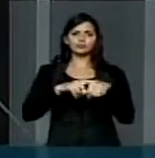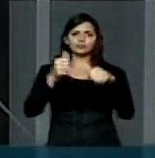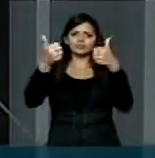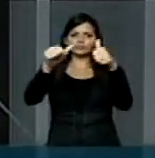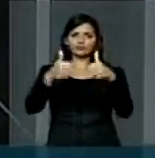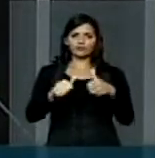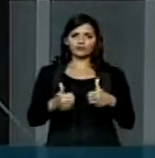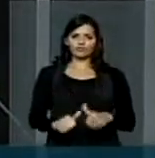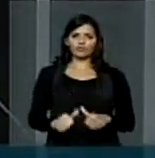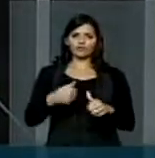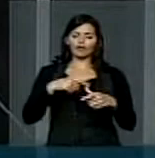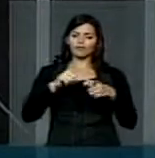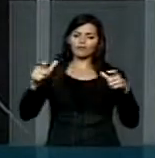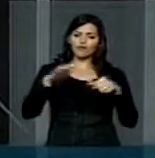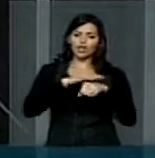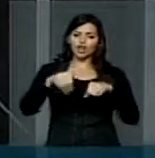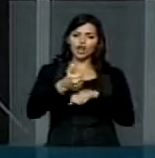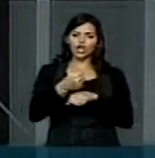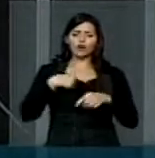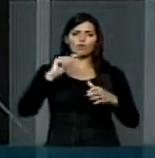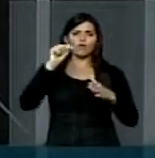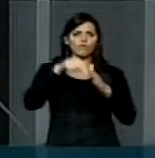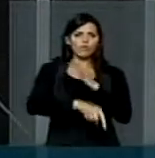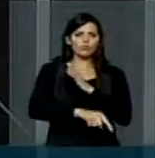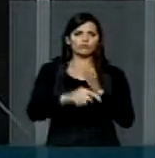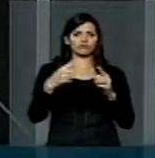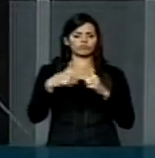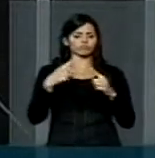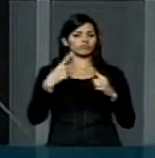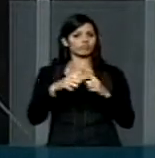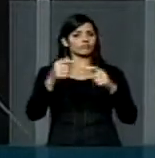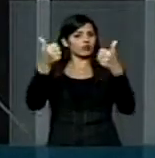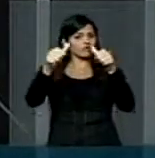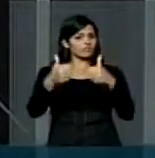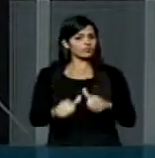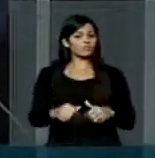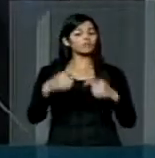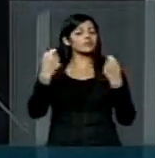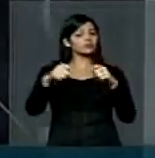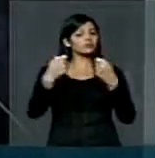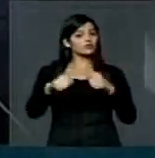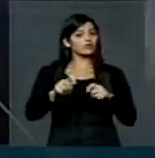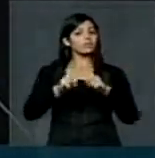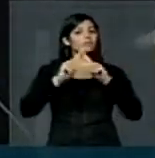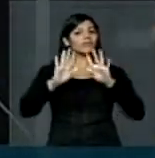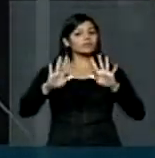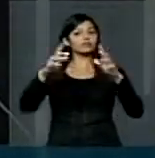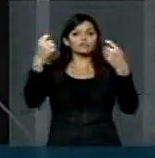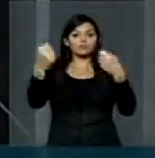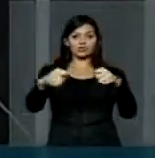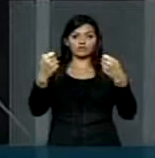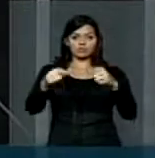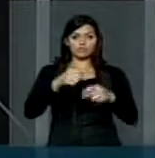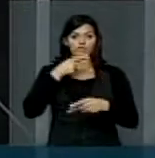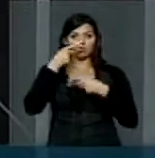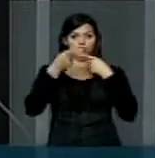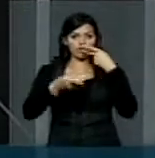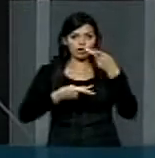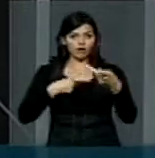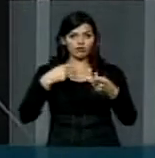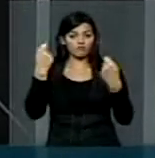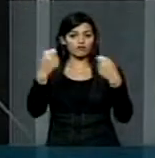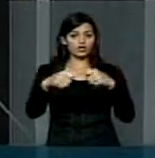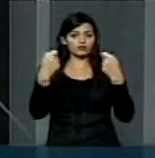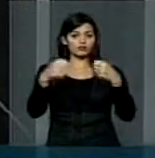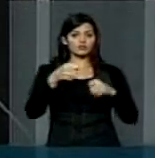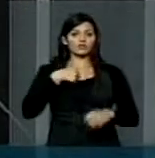mais ampla, uma revisão mais profunda, mas é preciso dizer, é